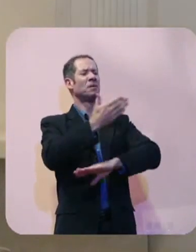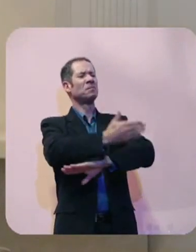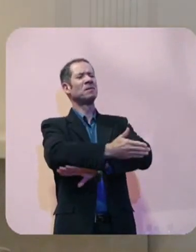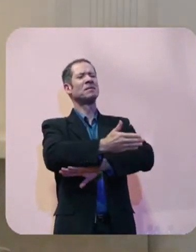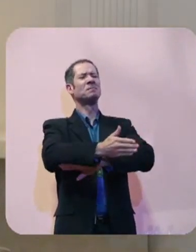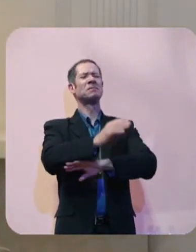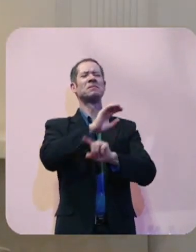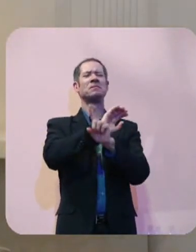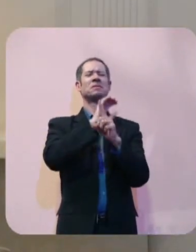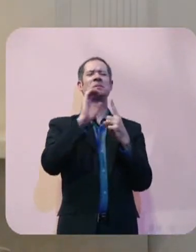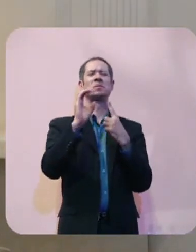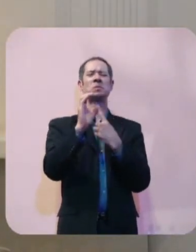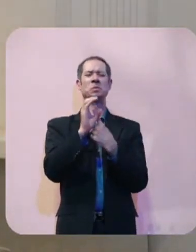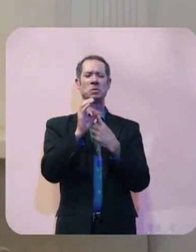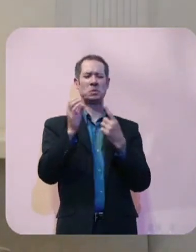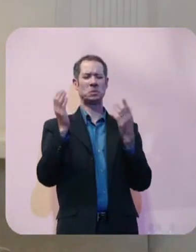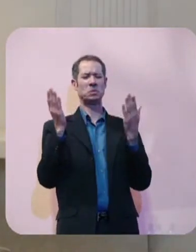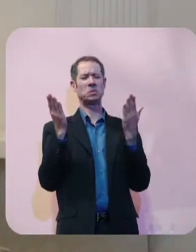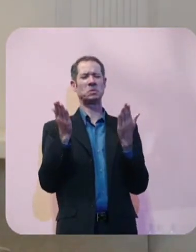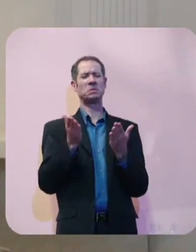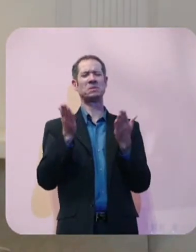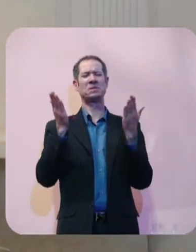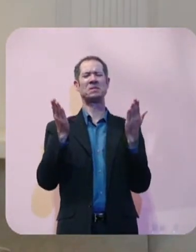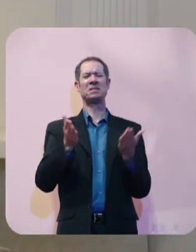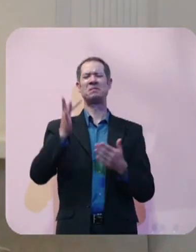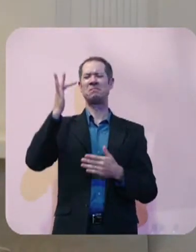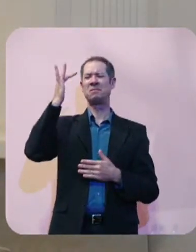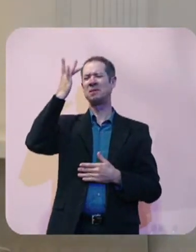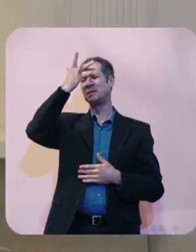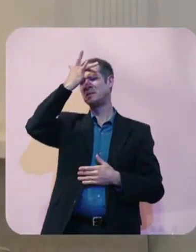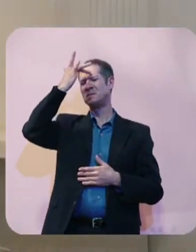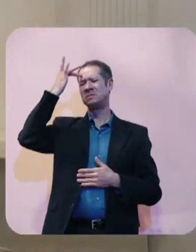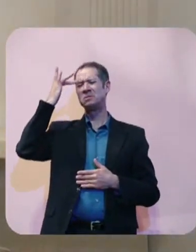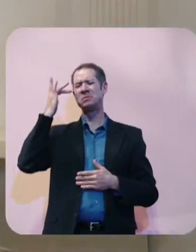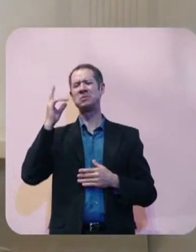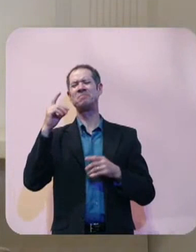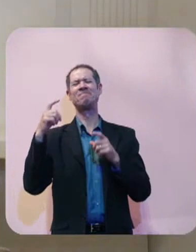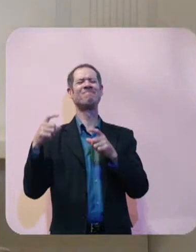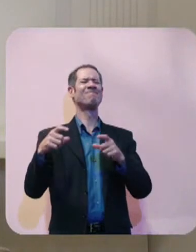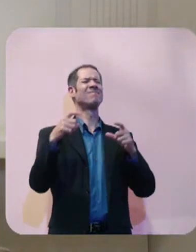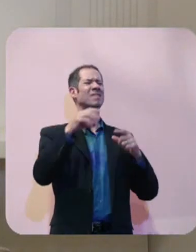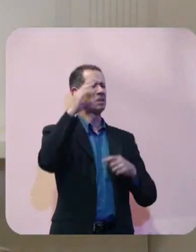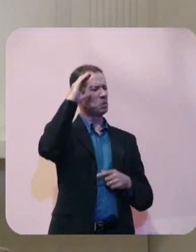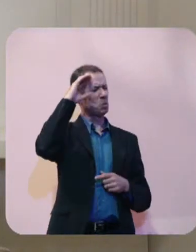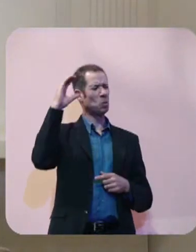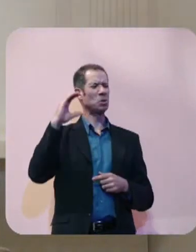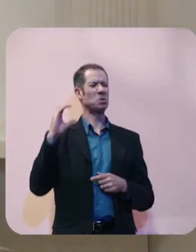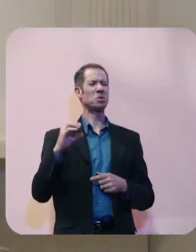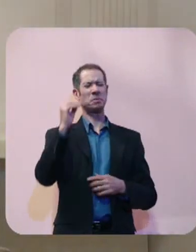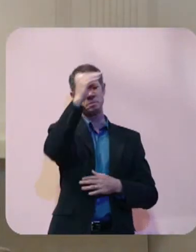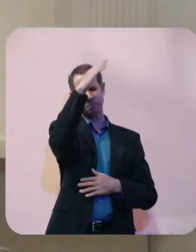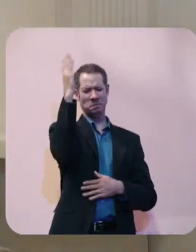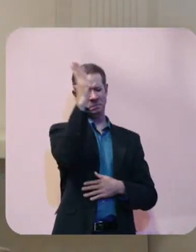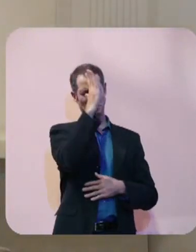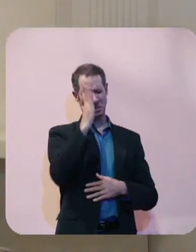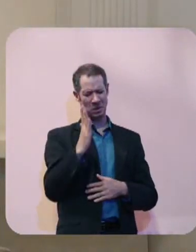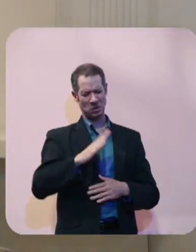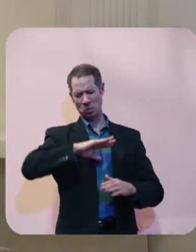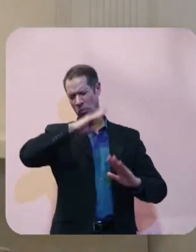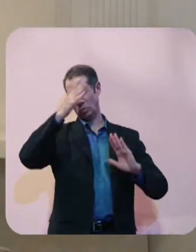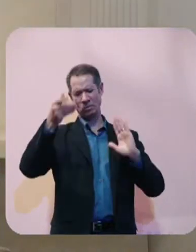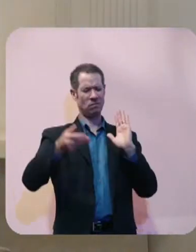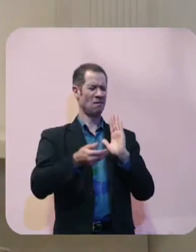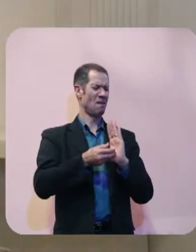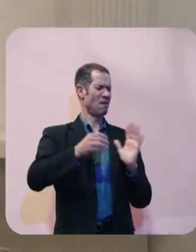desse culto hoje. Pessoas de tantos lugares diferentes. Tem gente aqui de Curitiba, do Brasil inteiro,